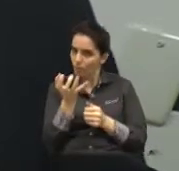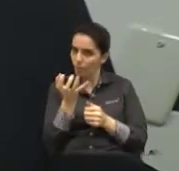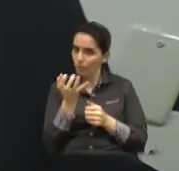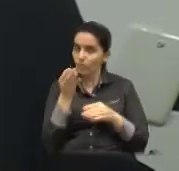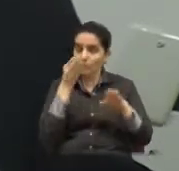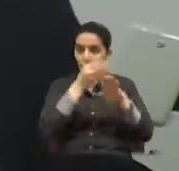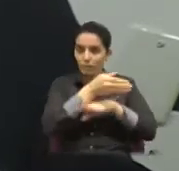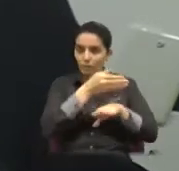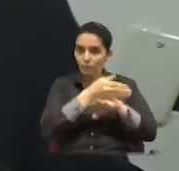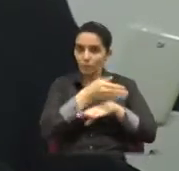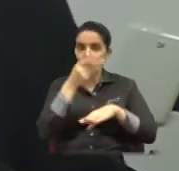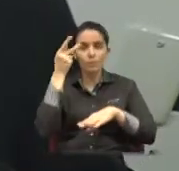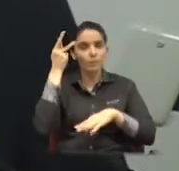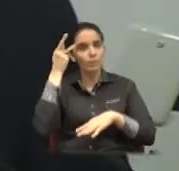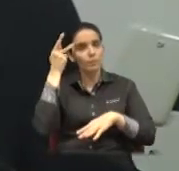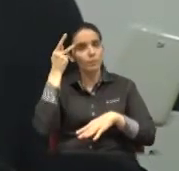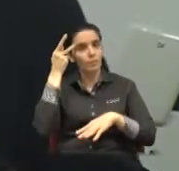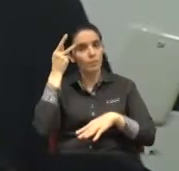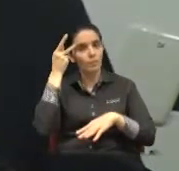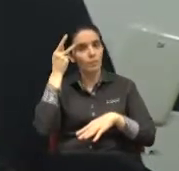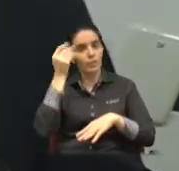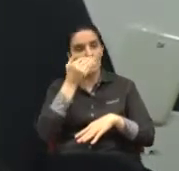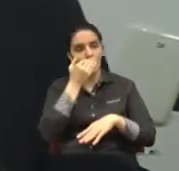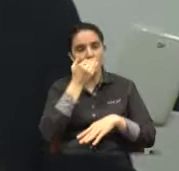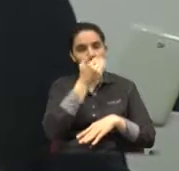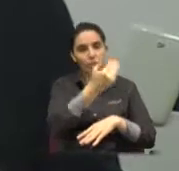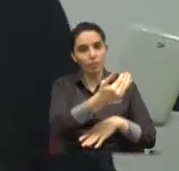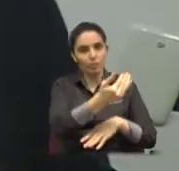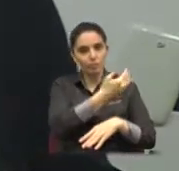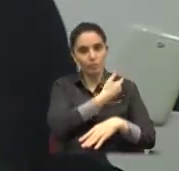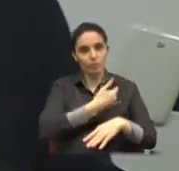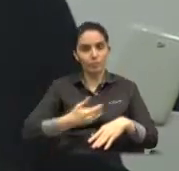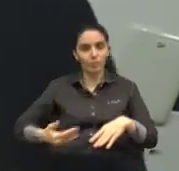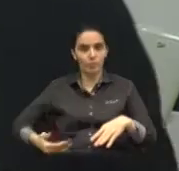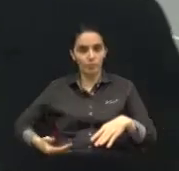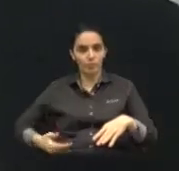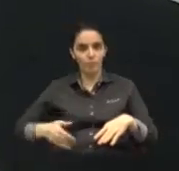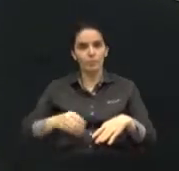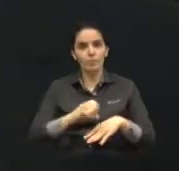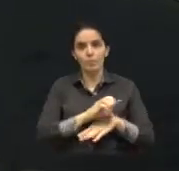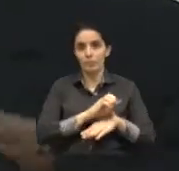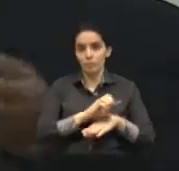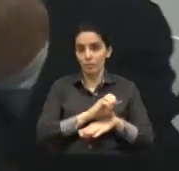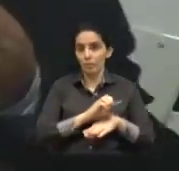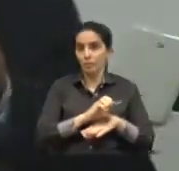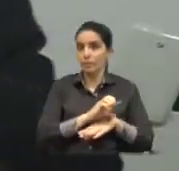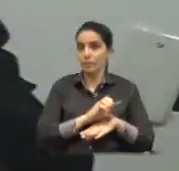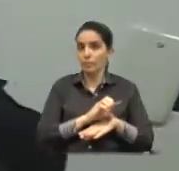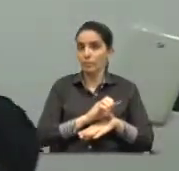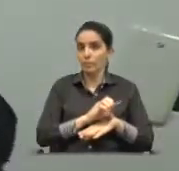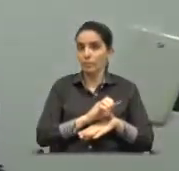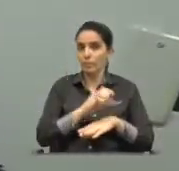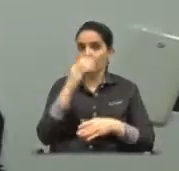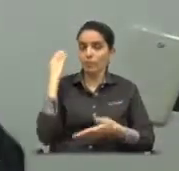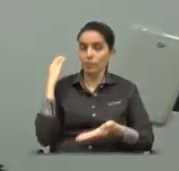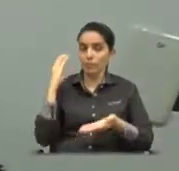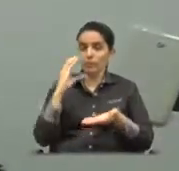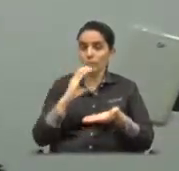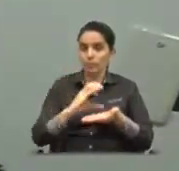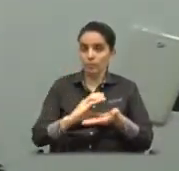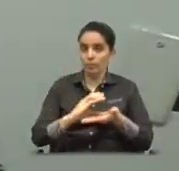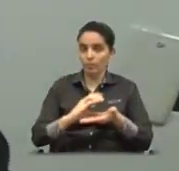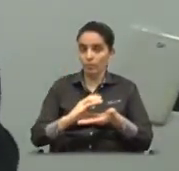São Paulo e pleitear junto ao governador Geraldo Alckmin, que mande essas verbas para que